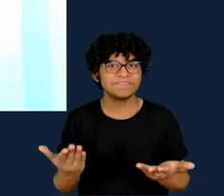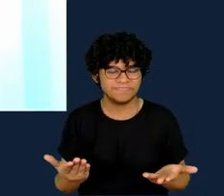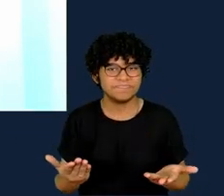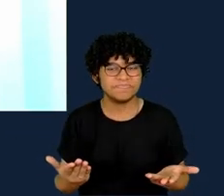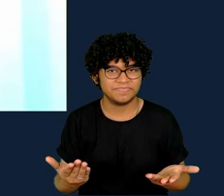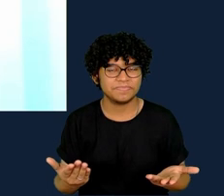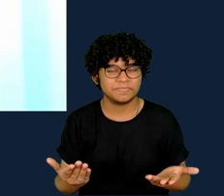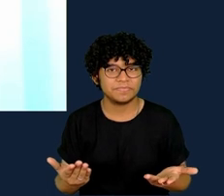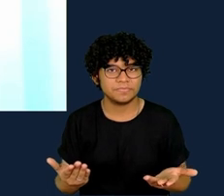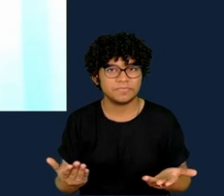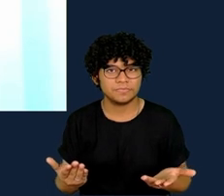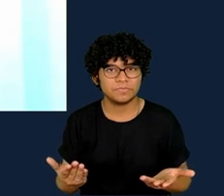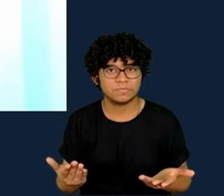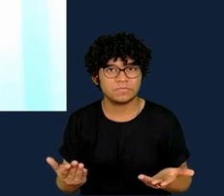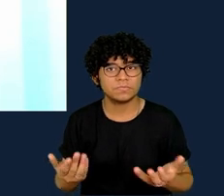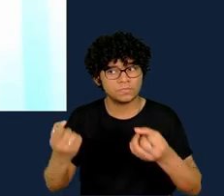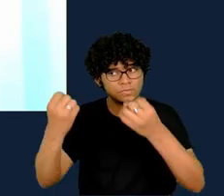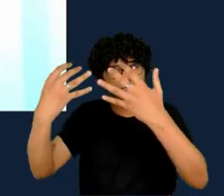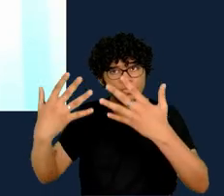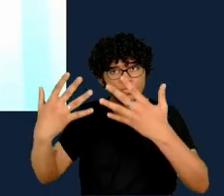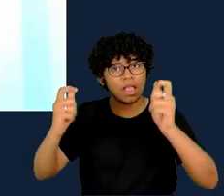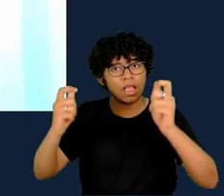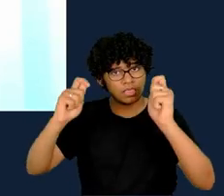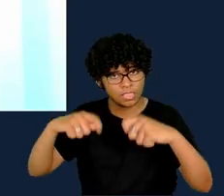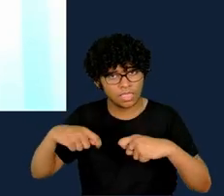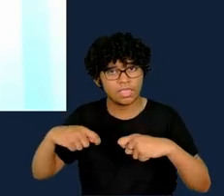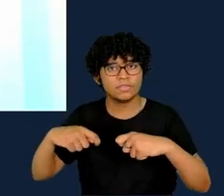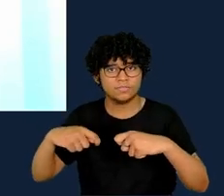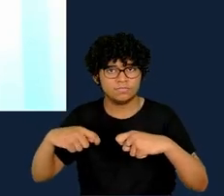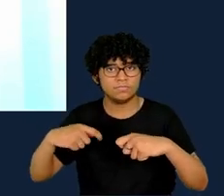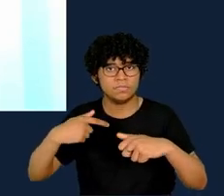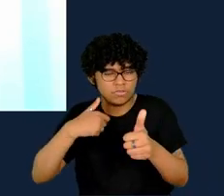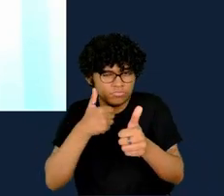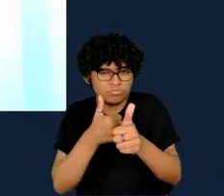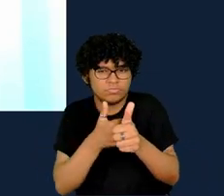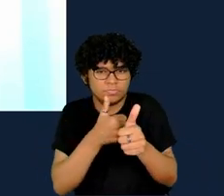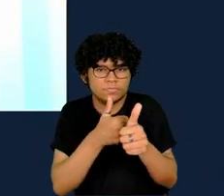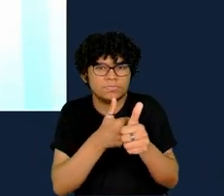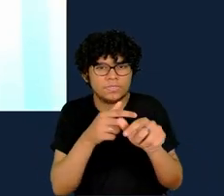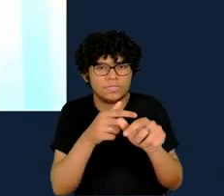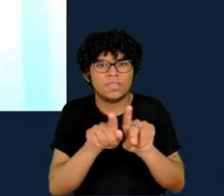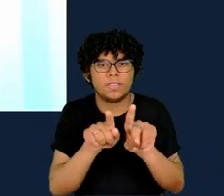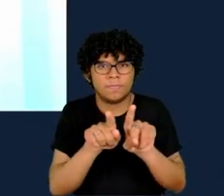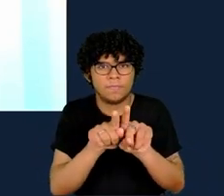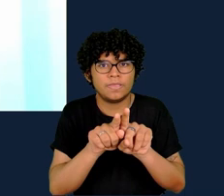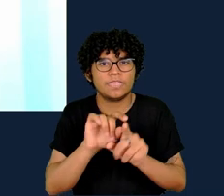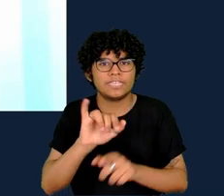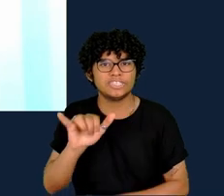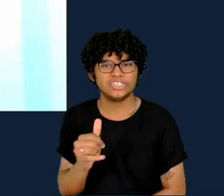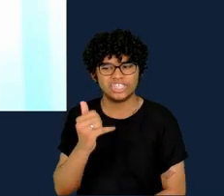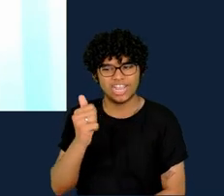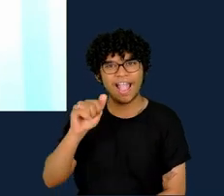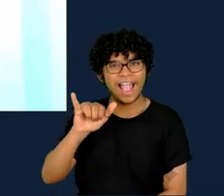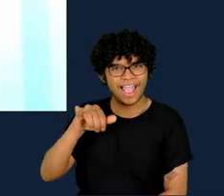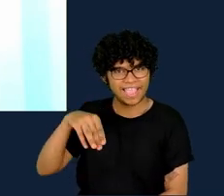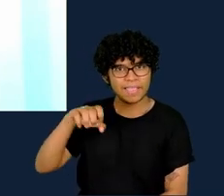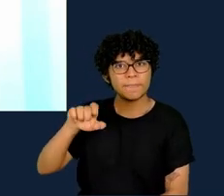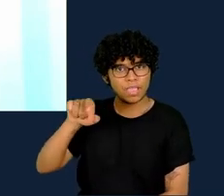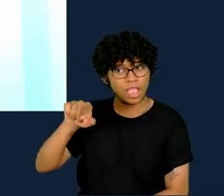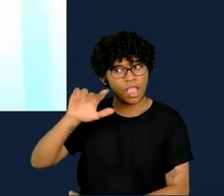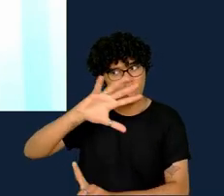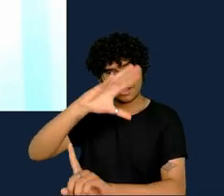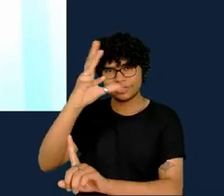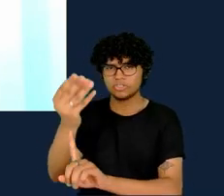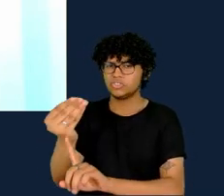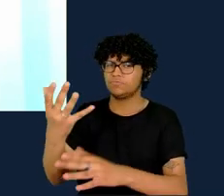uma explicação para isso. Eu acompanhei um pouco também dos trabalhos do Jaime, que é um excelente artista,